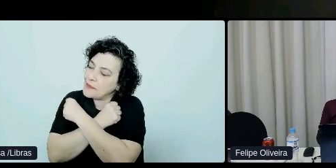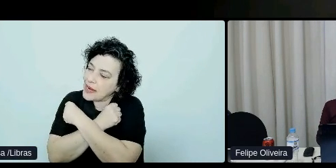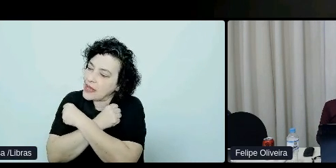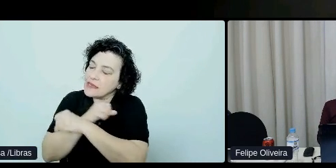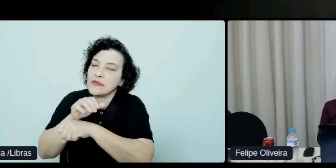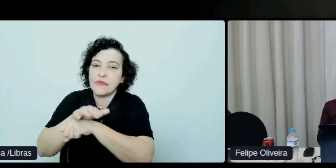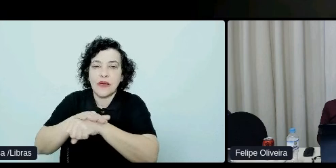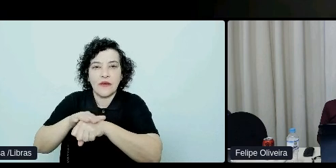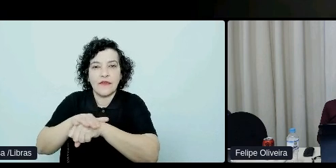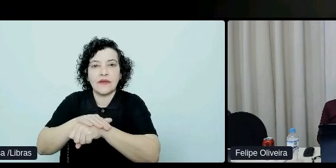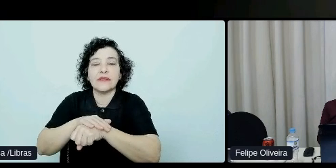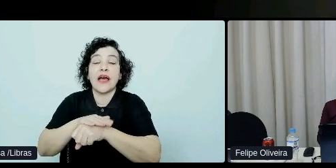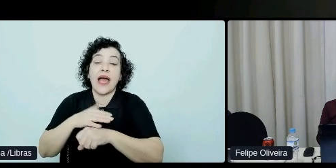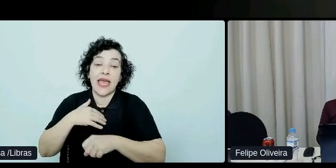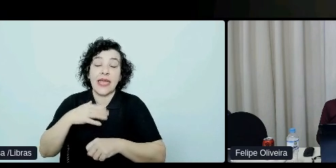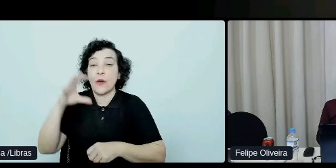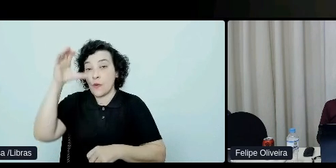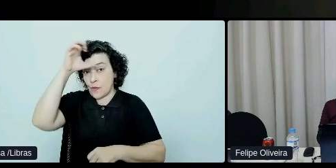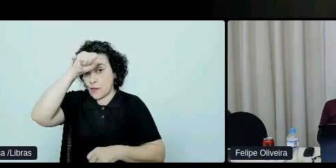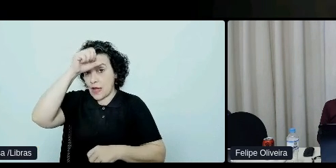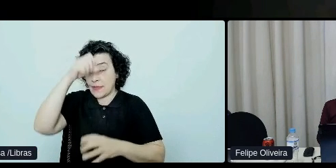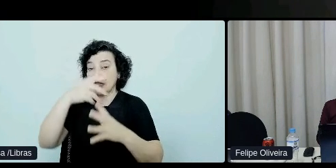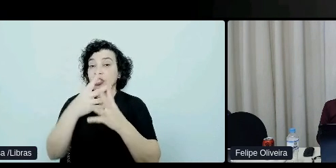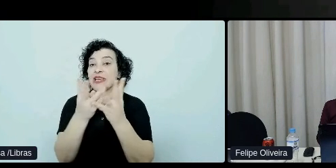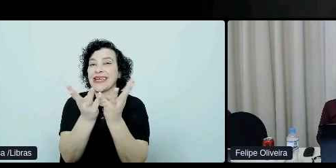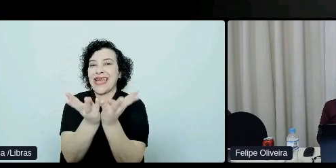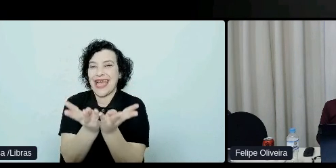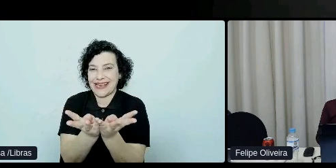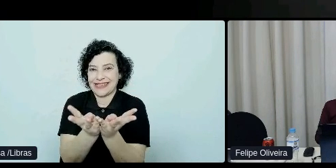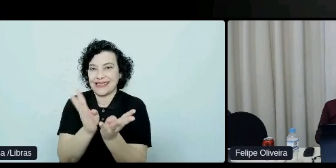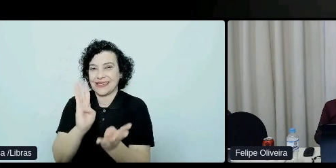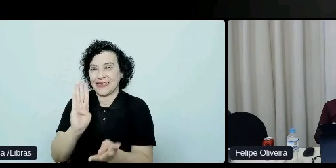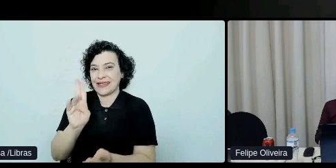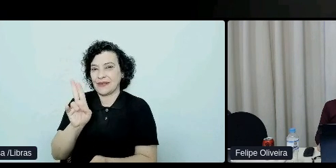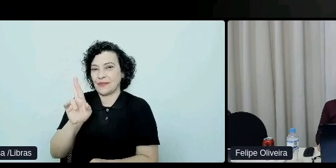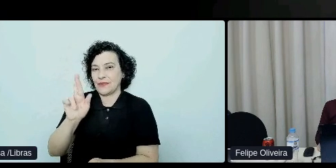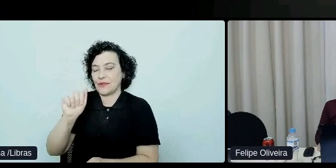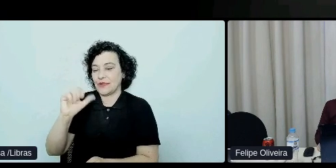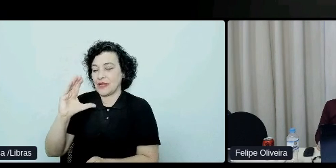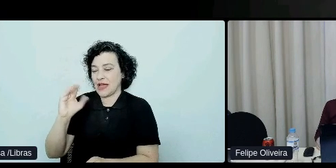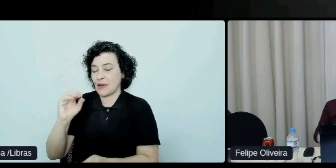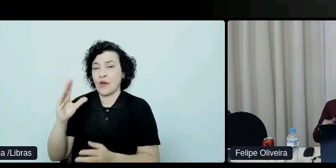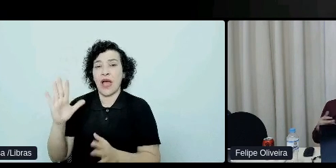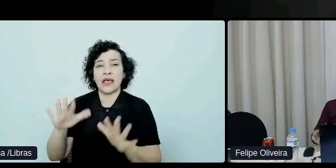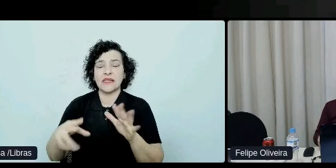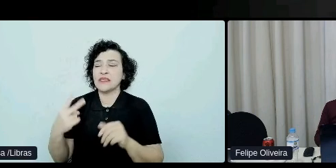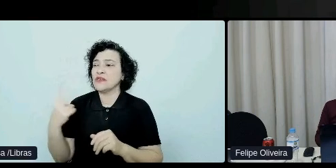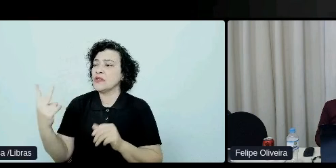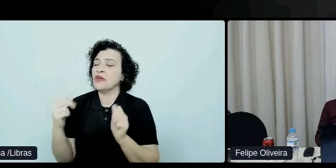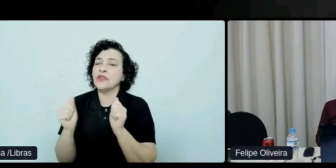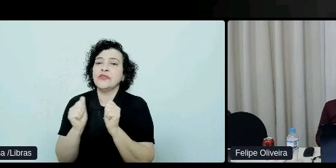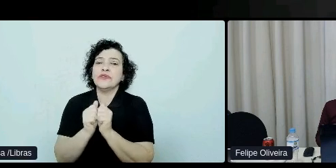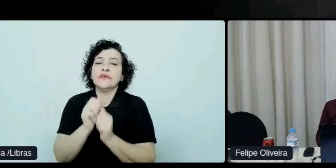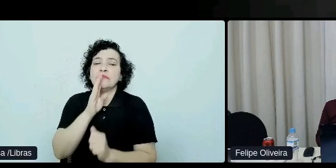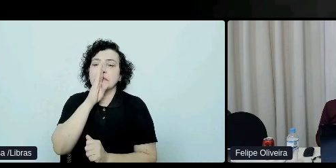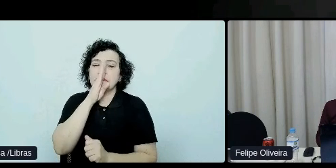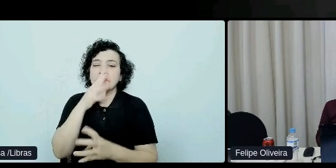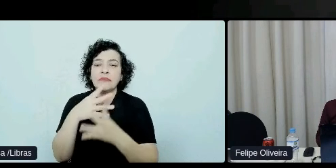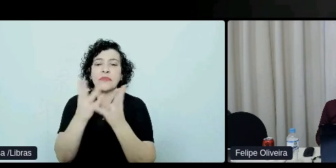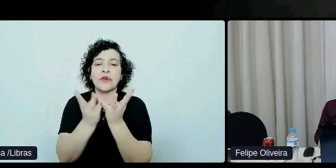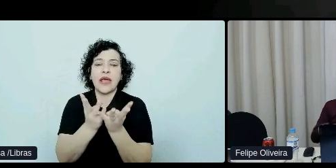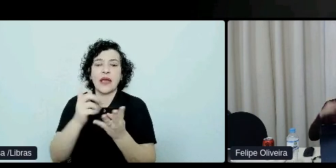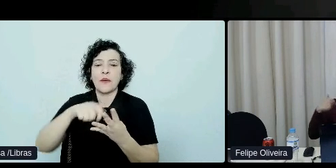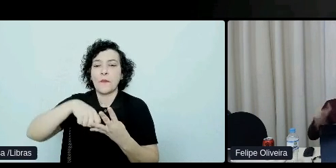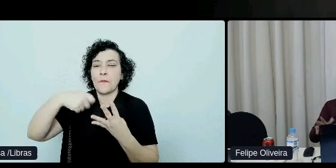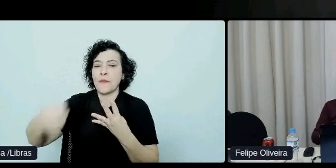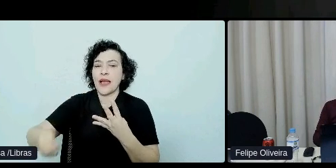aprendi a jogar buraco com a Vanessa. Então, às vezes, a gente está estressado, quer ficar mais quietinho, a gente vai lá, joga umas 8 partidas de buraco,